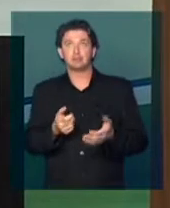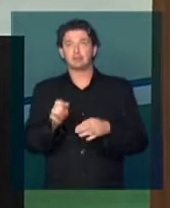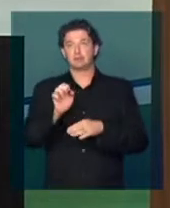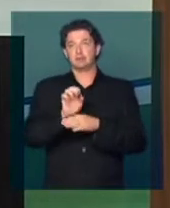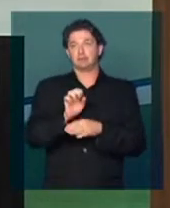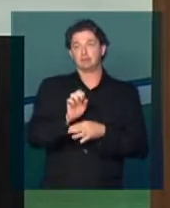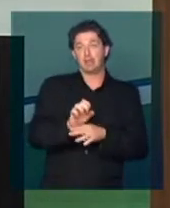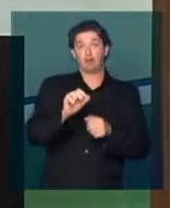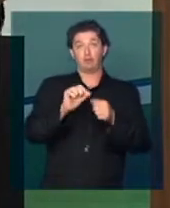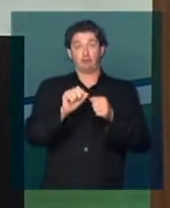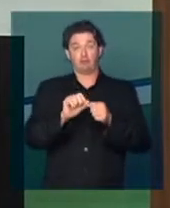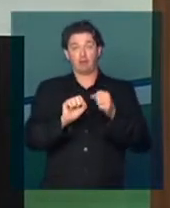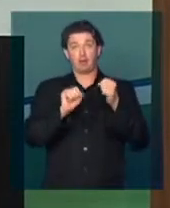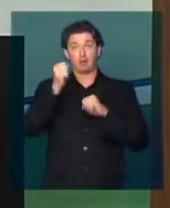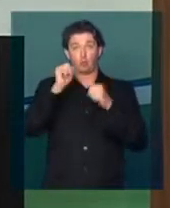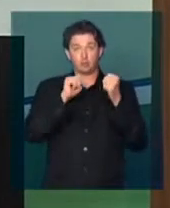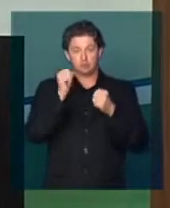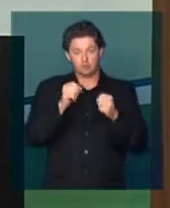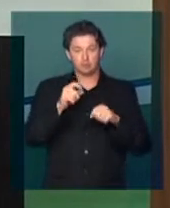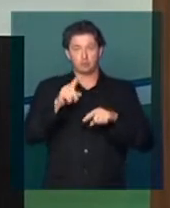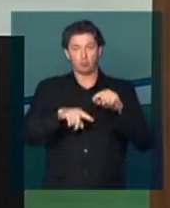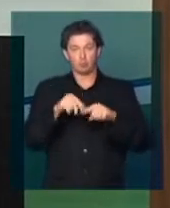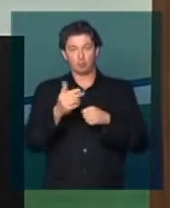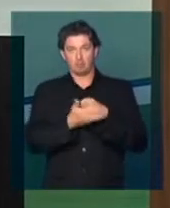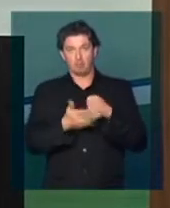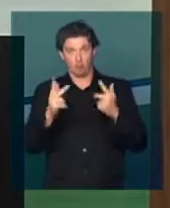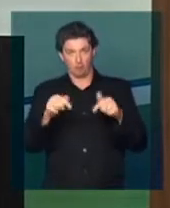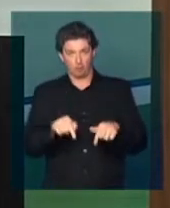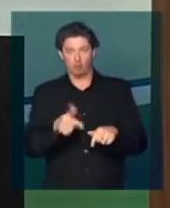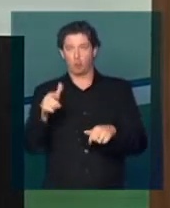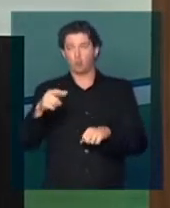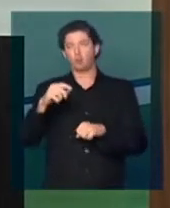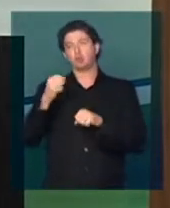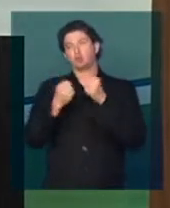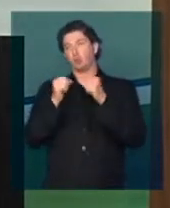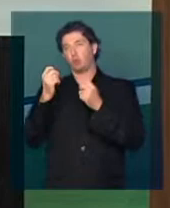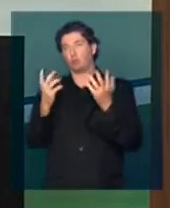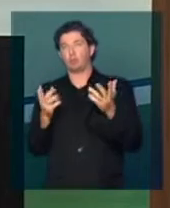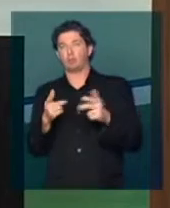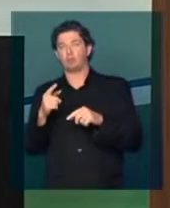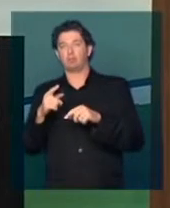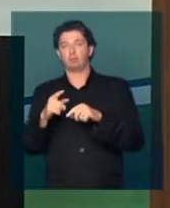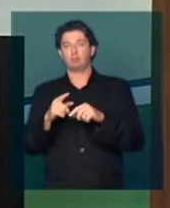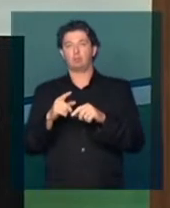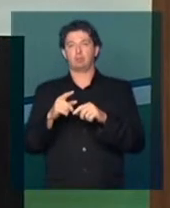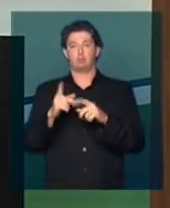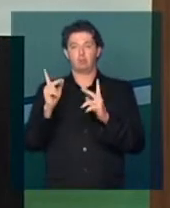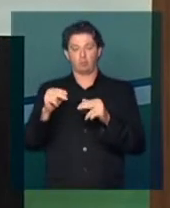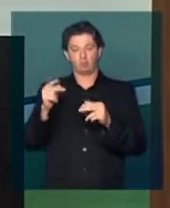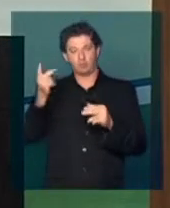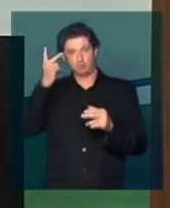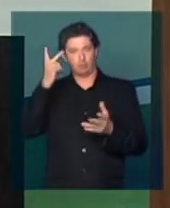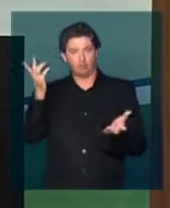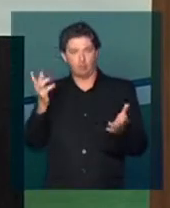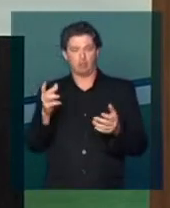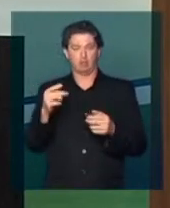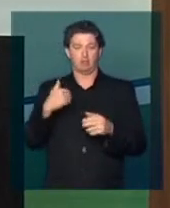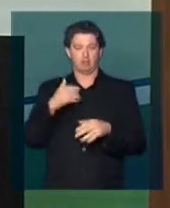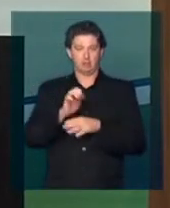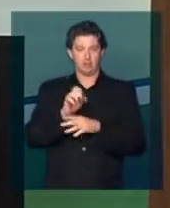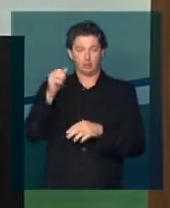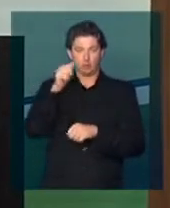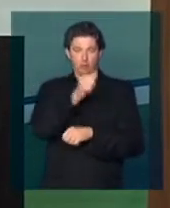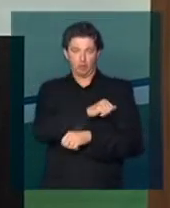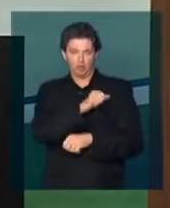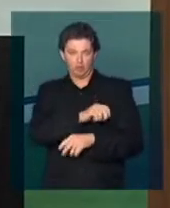estados produtores, alguns de bens primários, como aqui, outros de bens industriais, como no caso do meu estado, tem